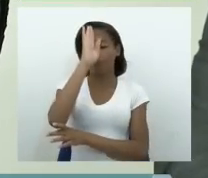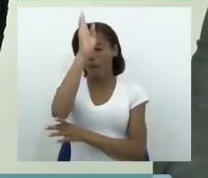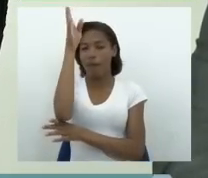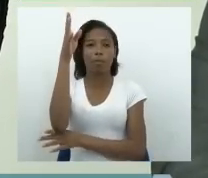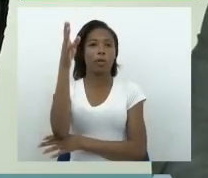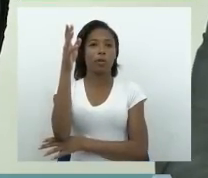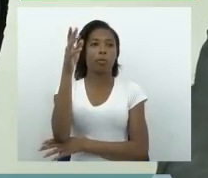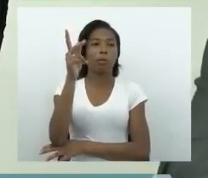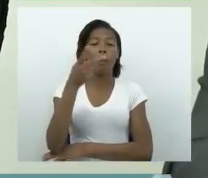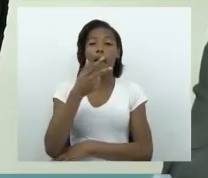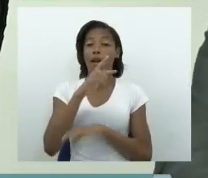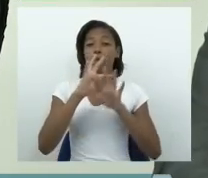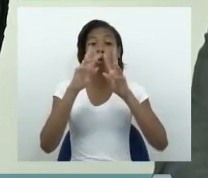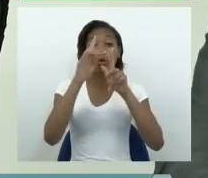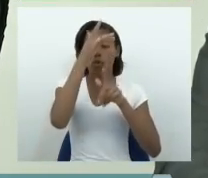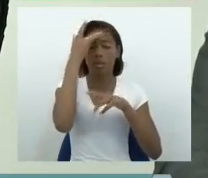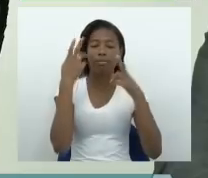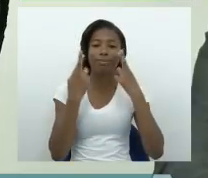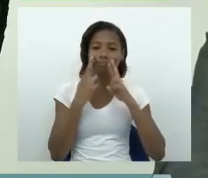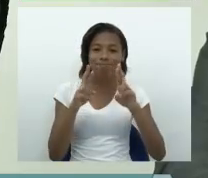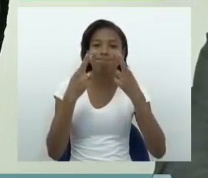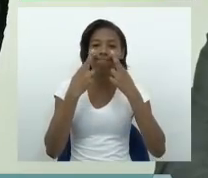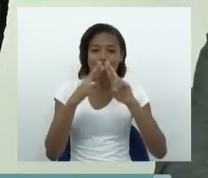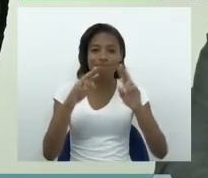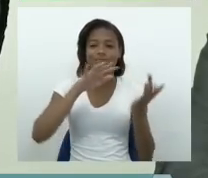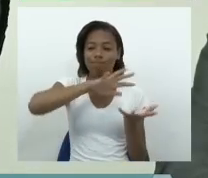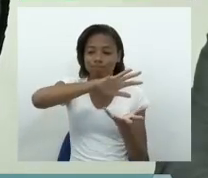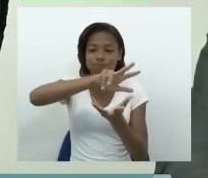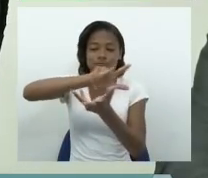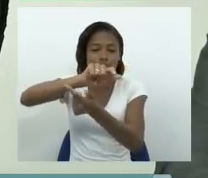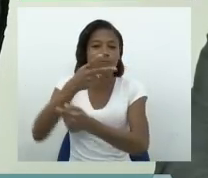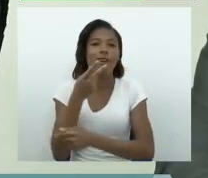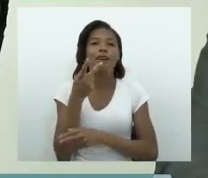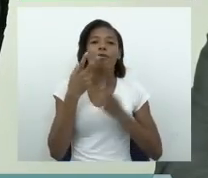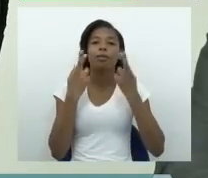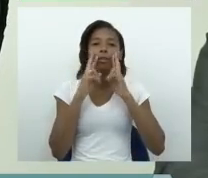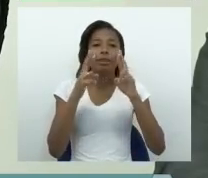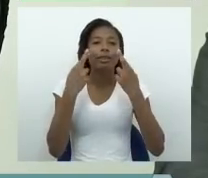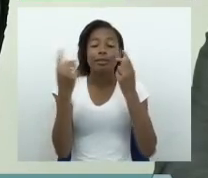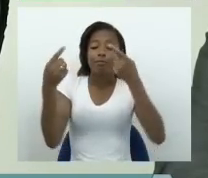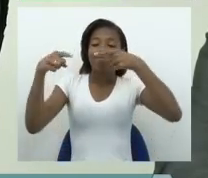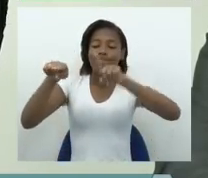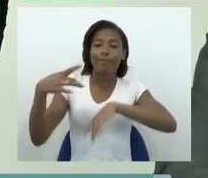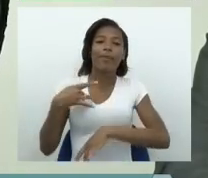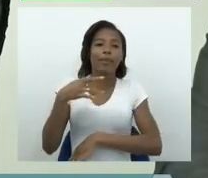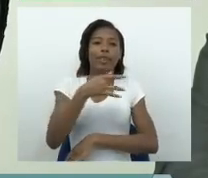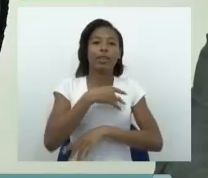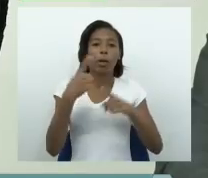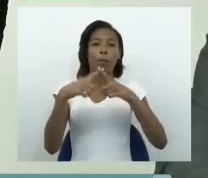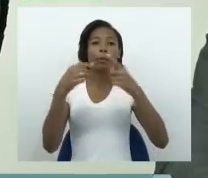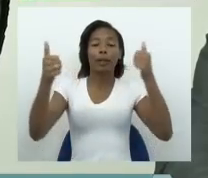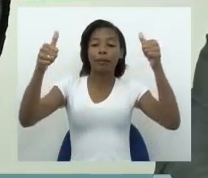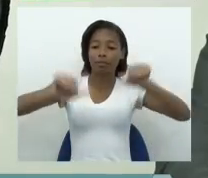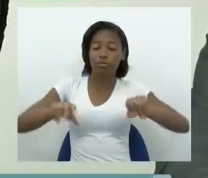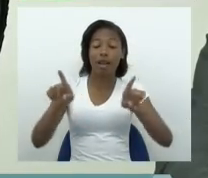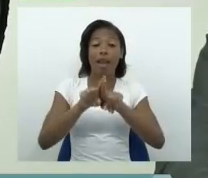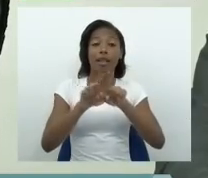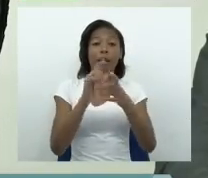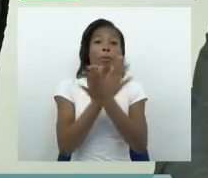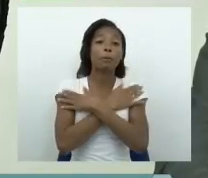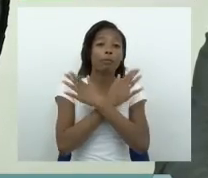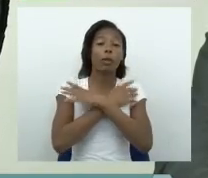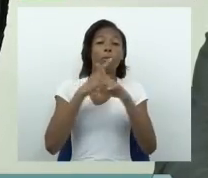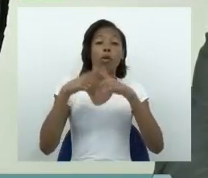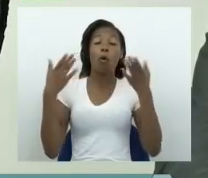uma reclamação universal aqui de Guarulhos. Precisamos agir efetivamente na área da saúde e empregabilidade. Hoje nós temos mais de